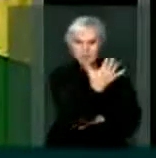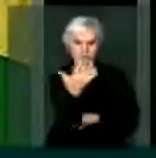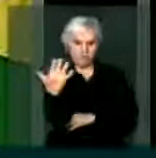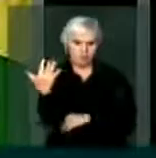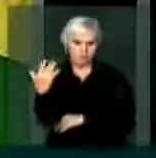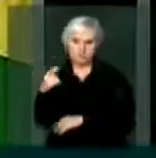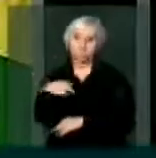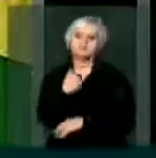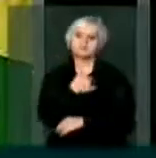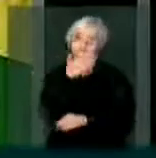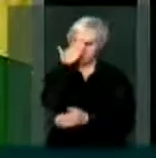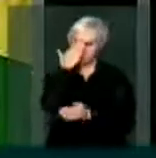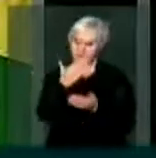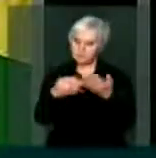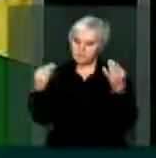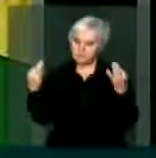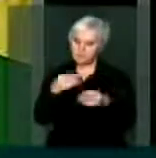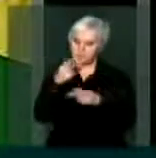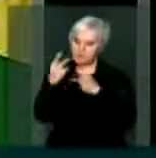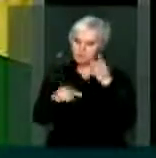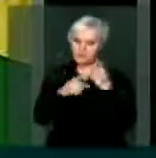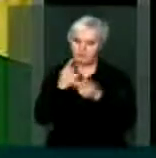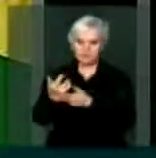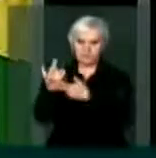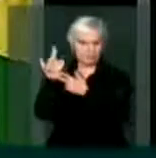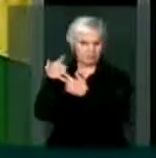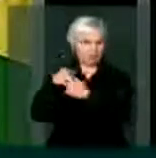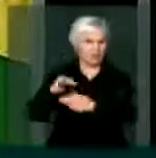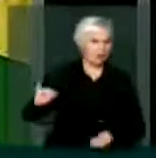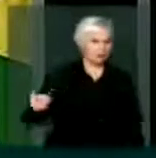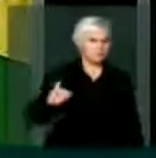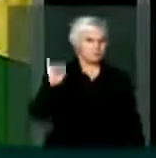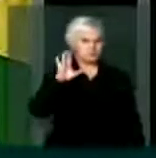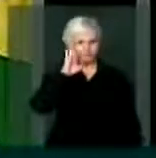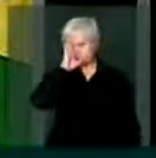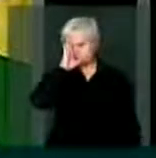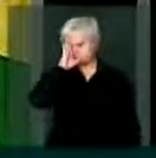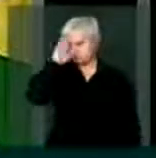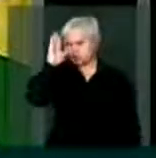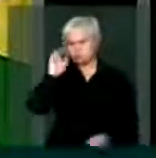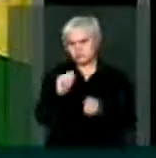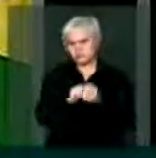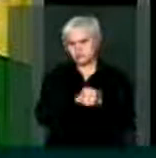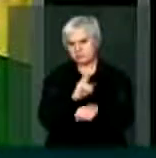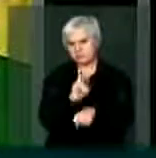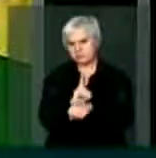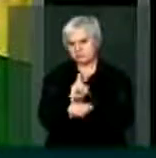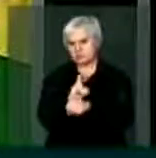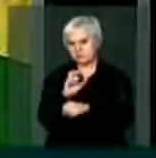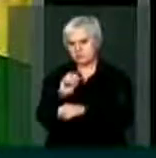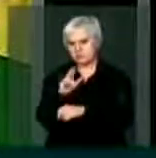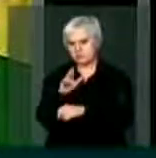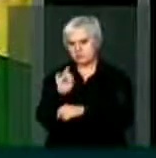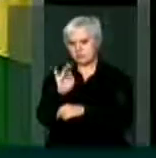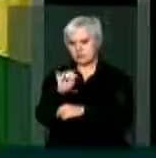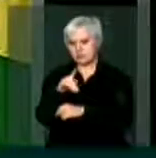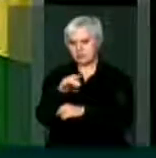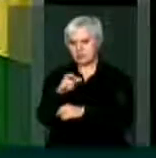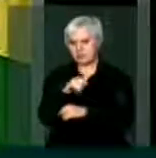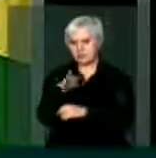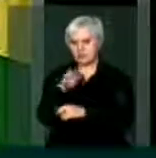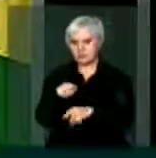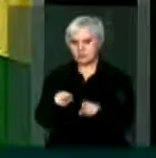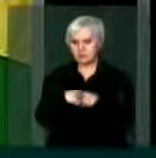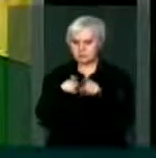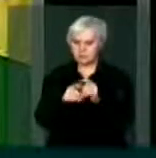temos dúvida que estamos falando de função primordial relacionadas à manutenção da ordem pública e de